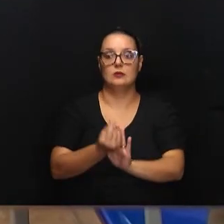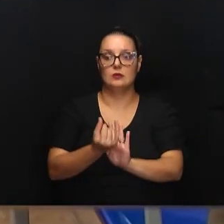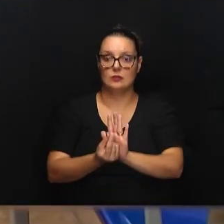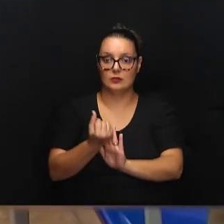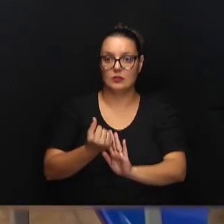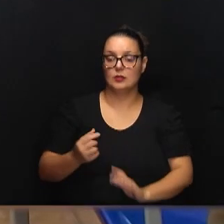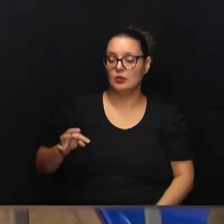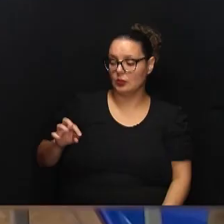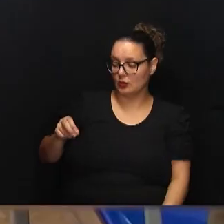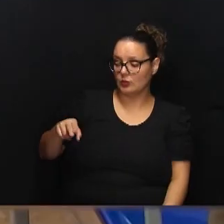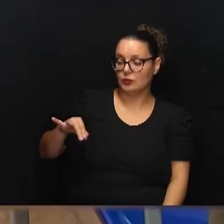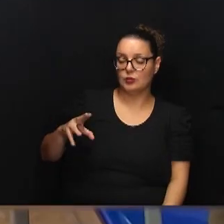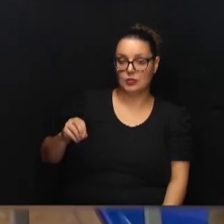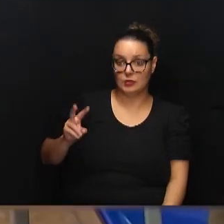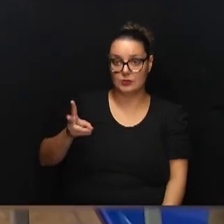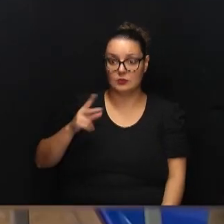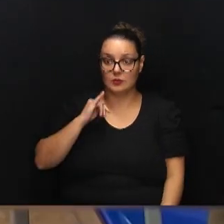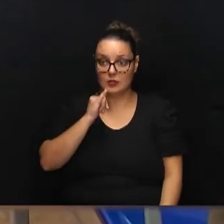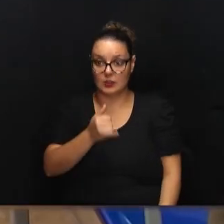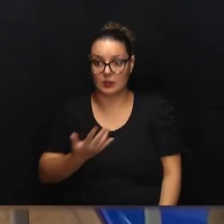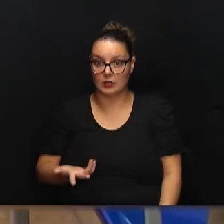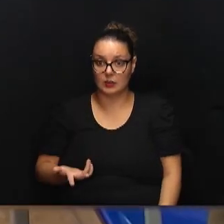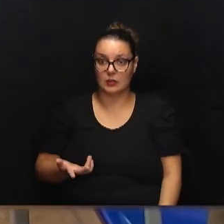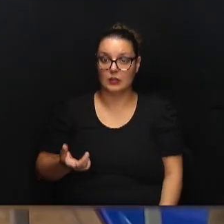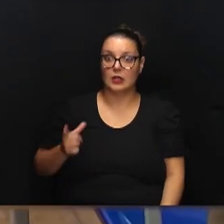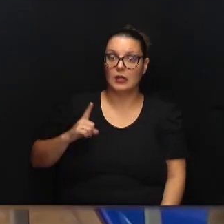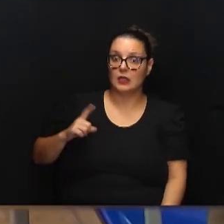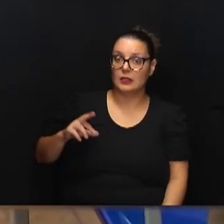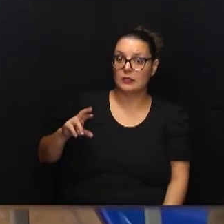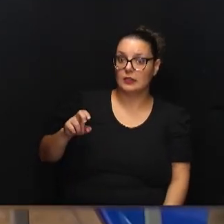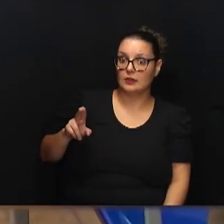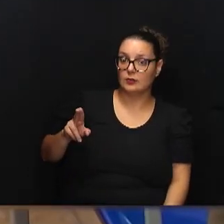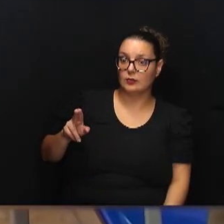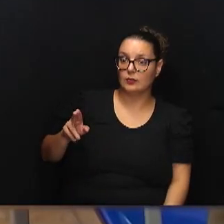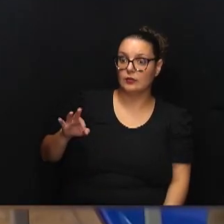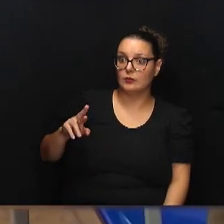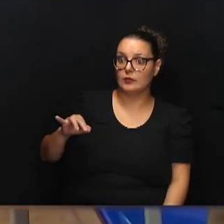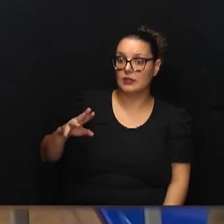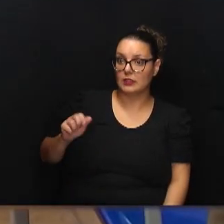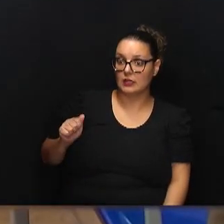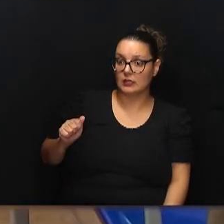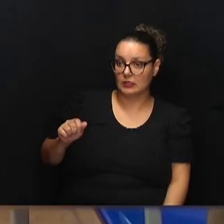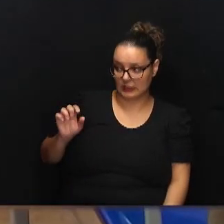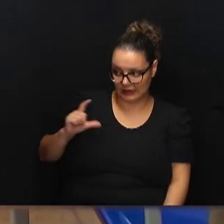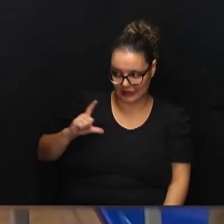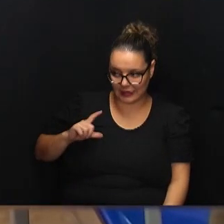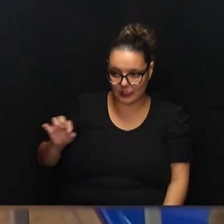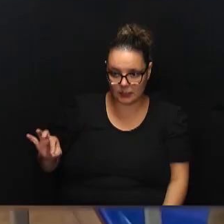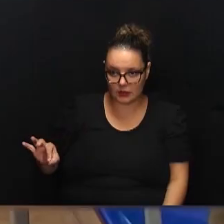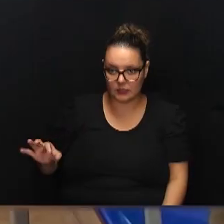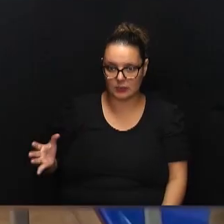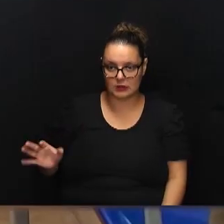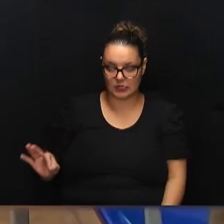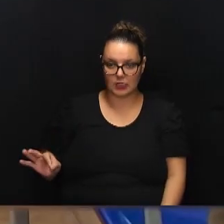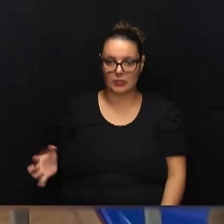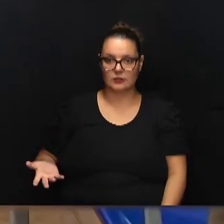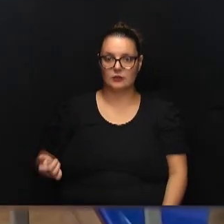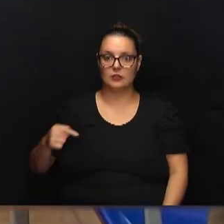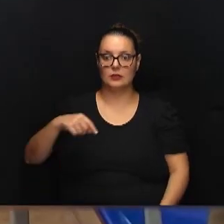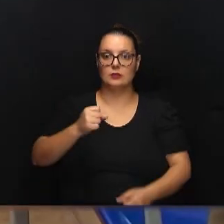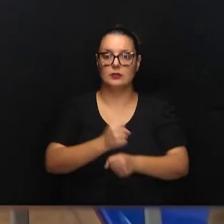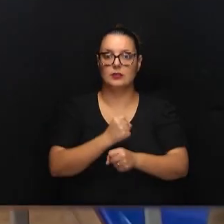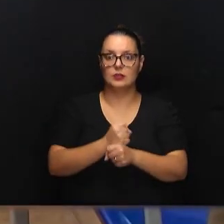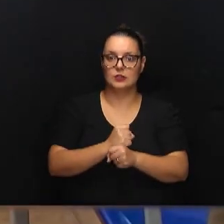sempre também falava, né? Tem rúbrica, está rubricado, e este ano é ano